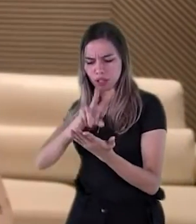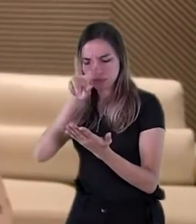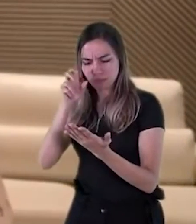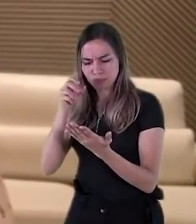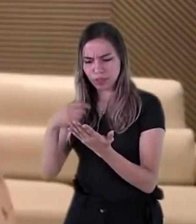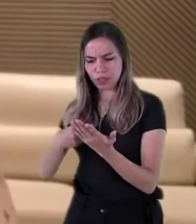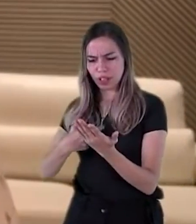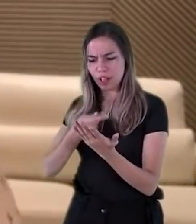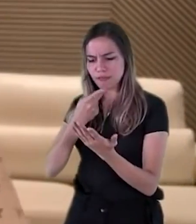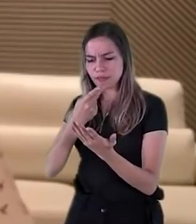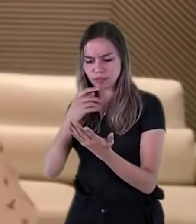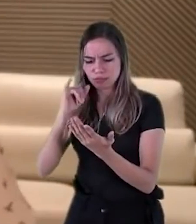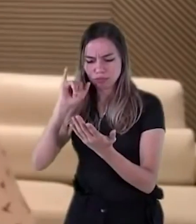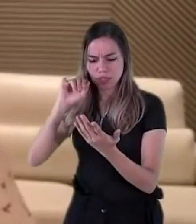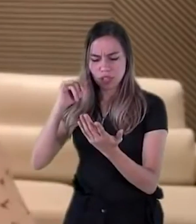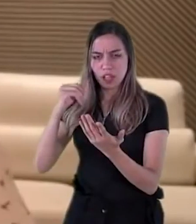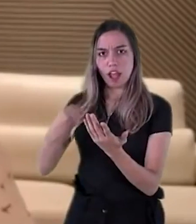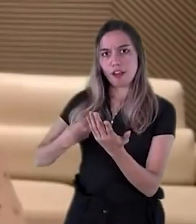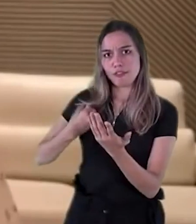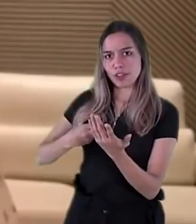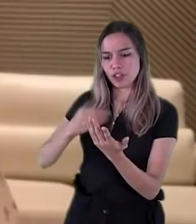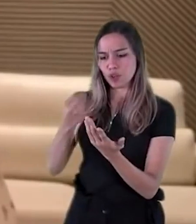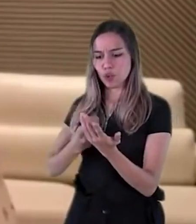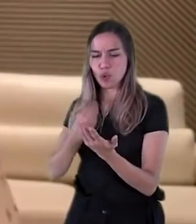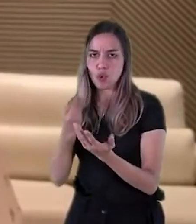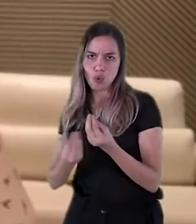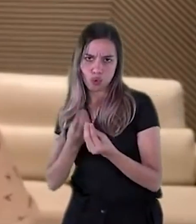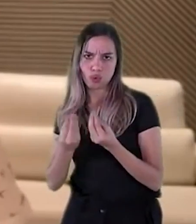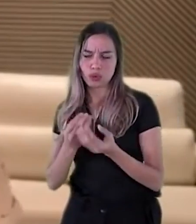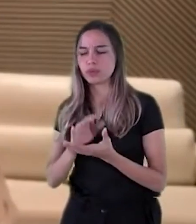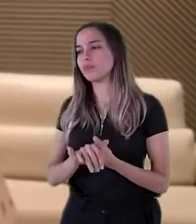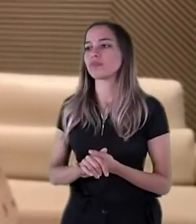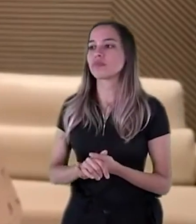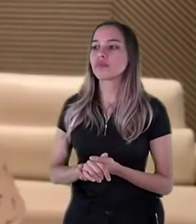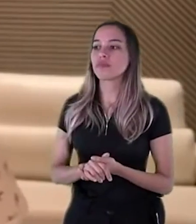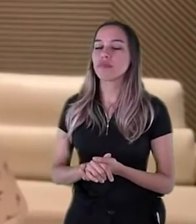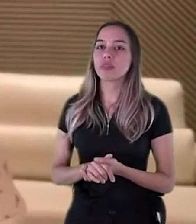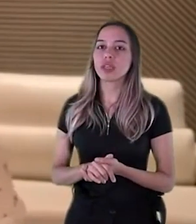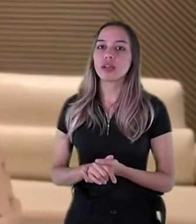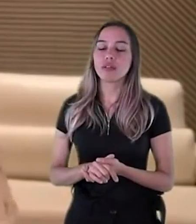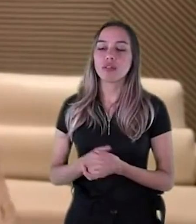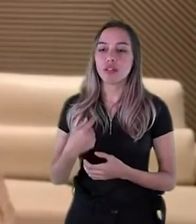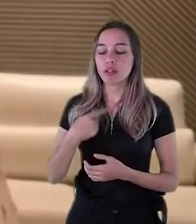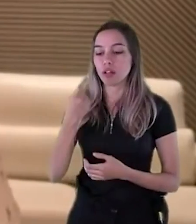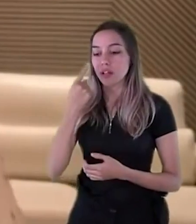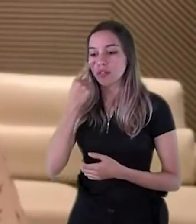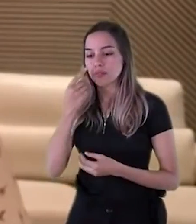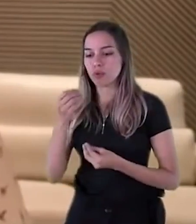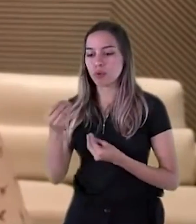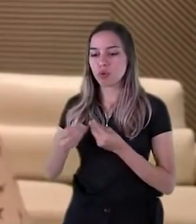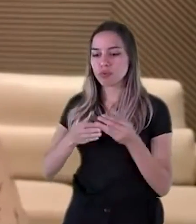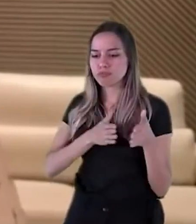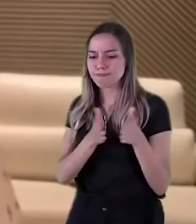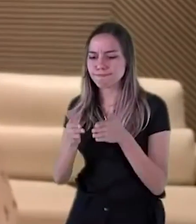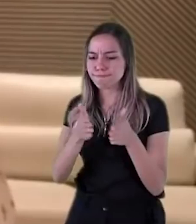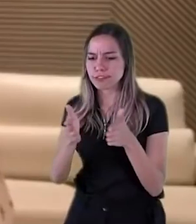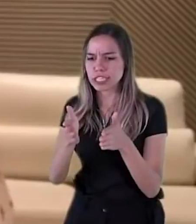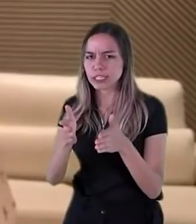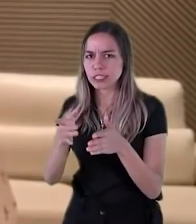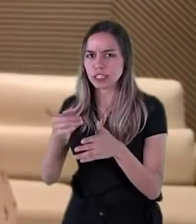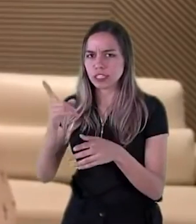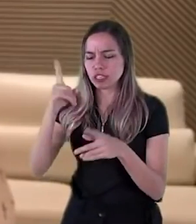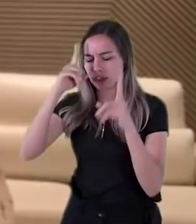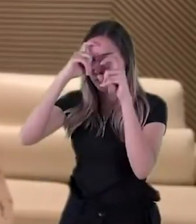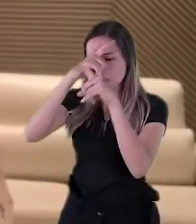extremamente doloroso de andar os caminhos de dentro, né, que são os mais difíceis, as distâncias mais